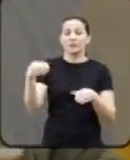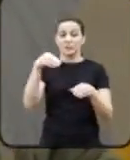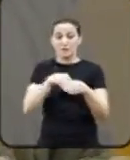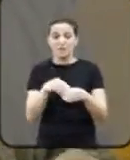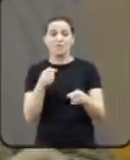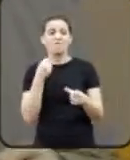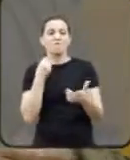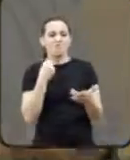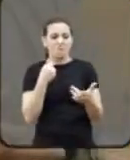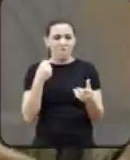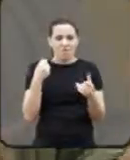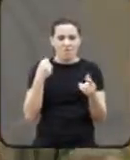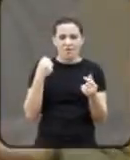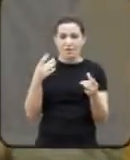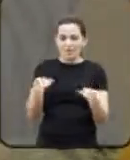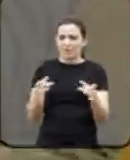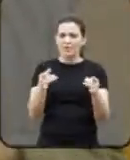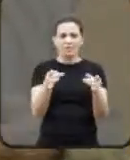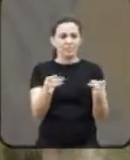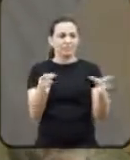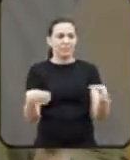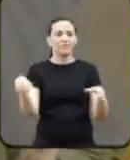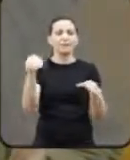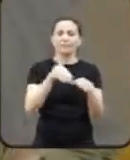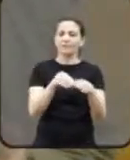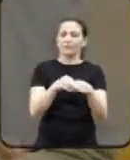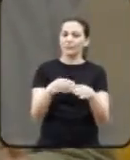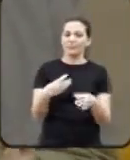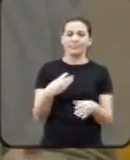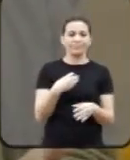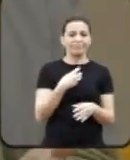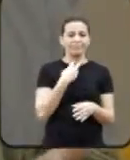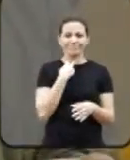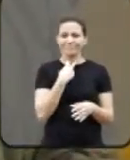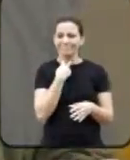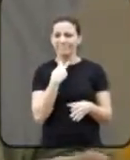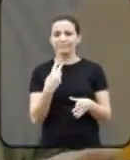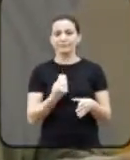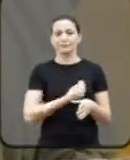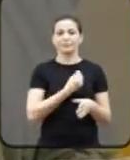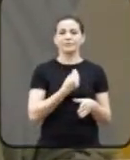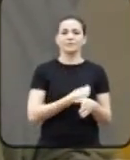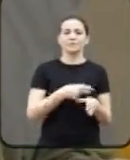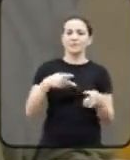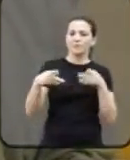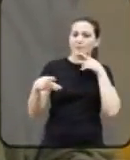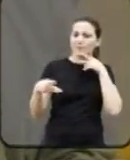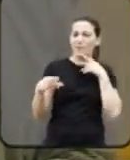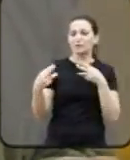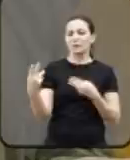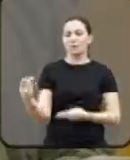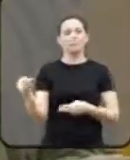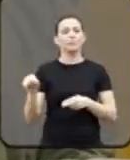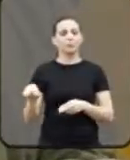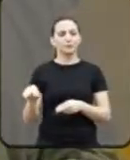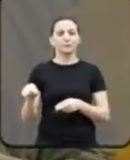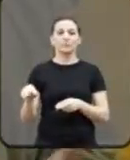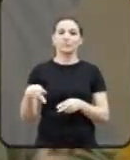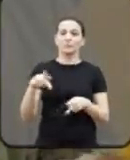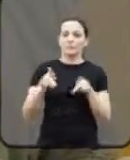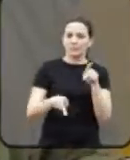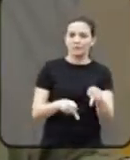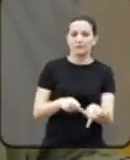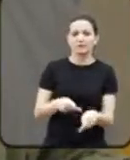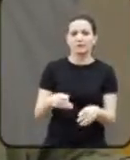na eleição, eu vendo por tanto, vendo por outro, quer dizer, não dá para conviver com uma situação política desse jeito. E o povo fica